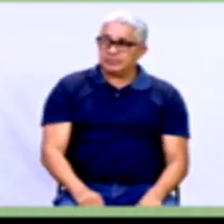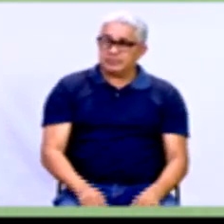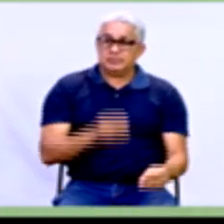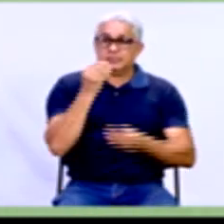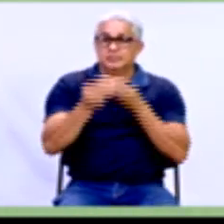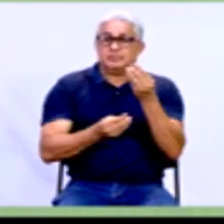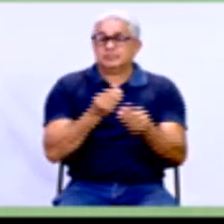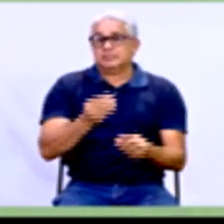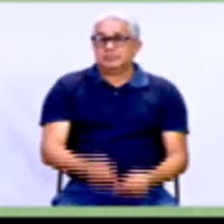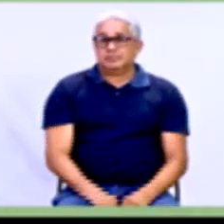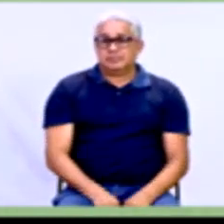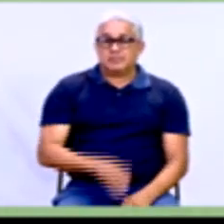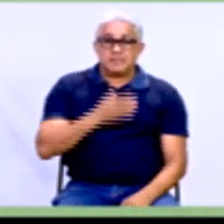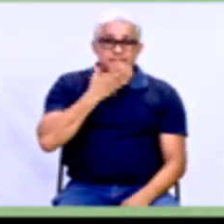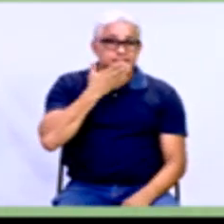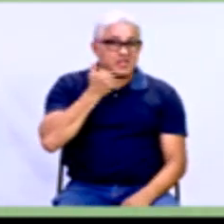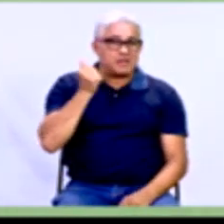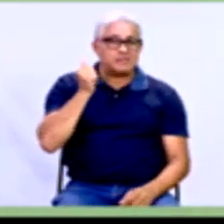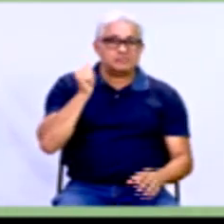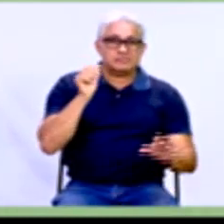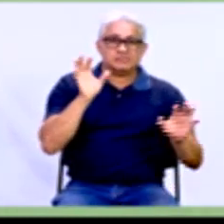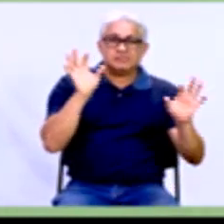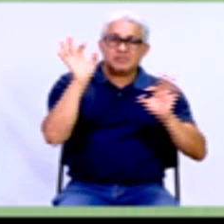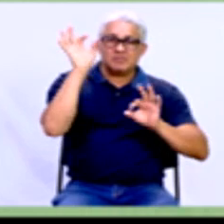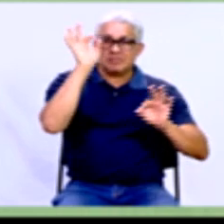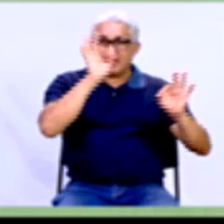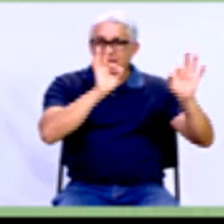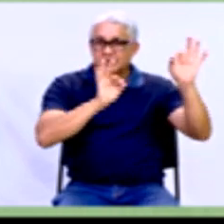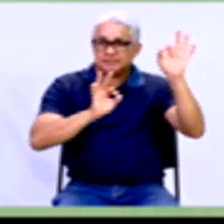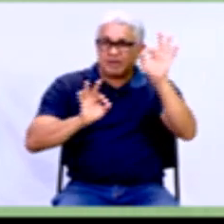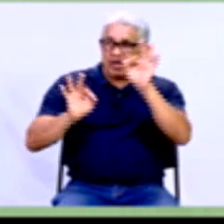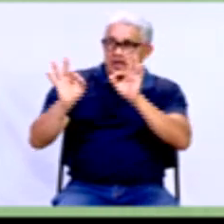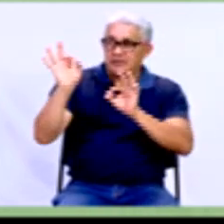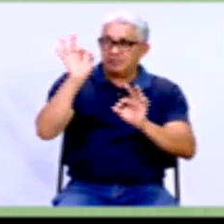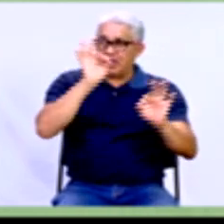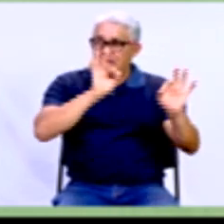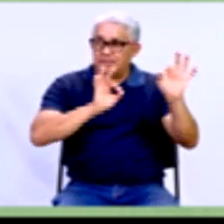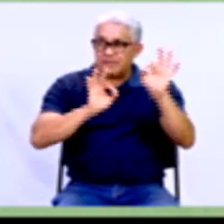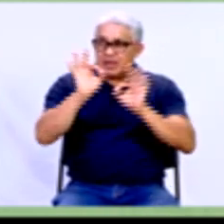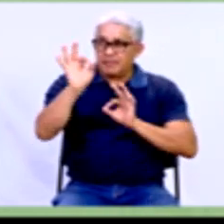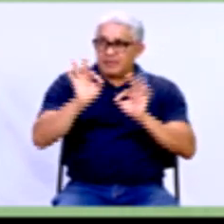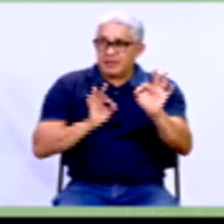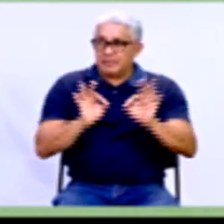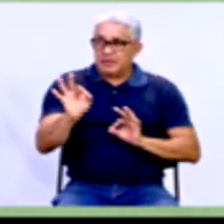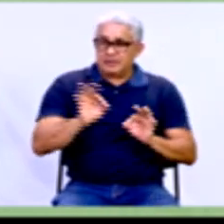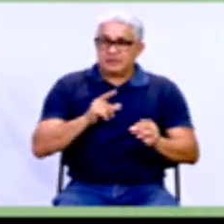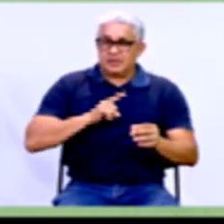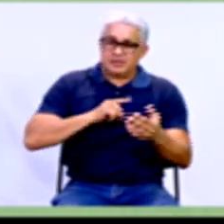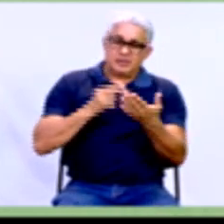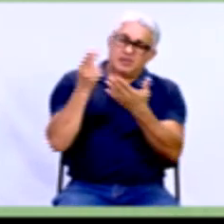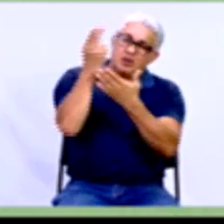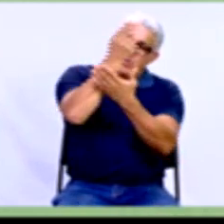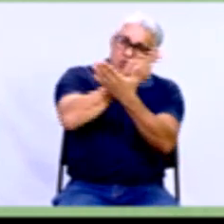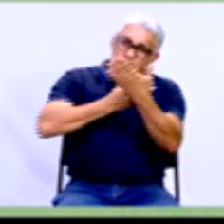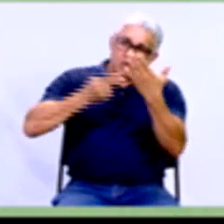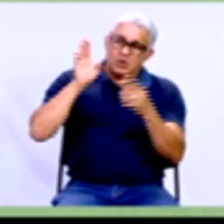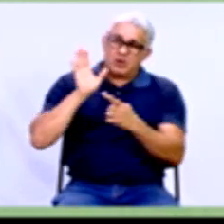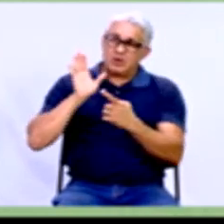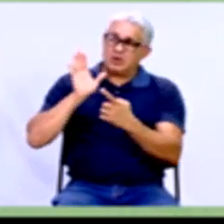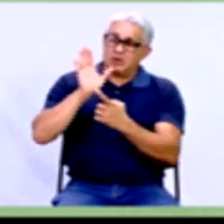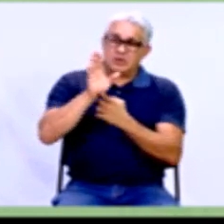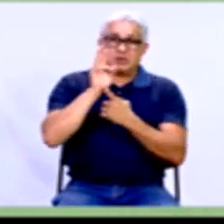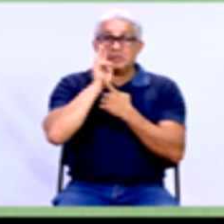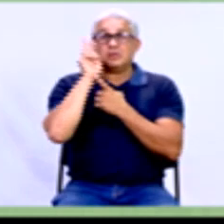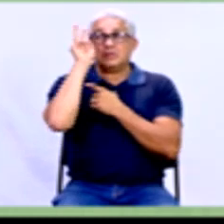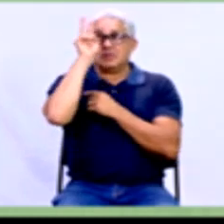gente vai melhorando esse banco de dados, reduzindo isso, né? E aqui a gente tem os gráficos para mostrar. Ó,